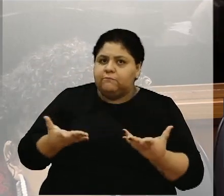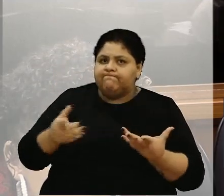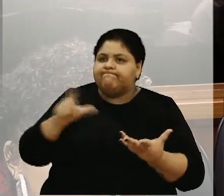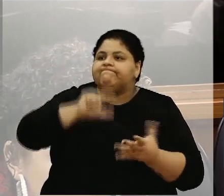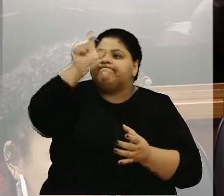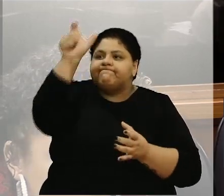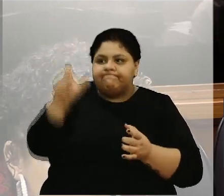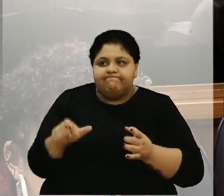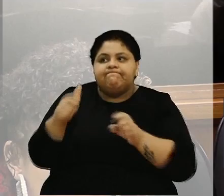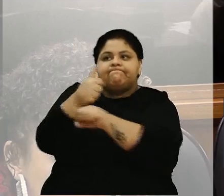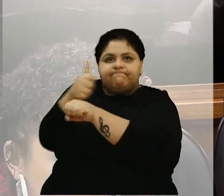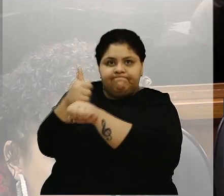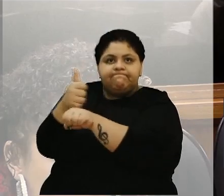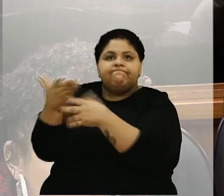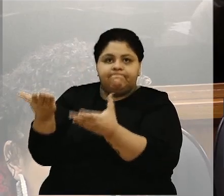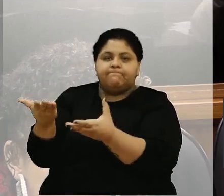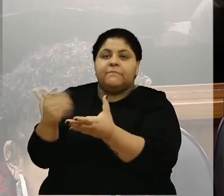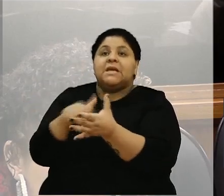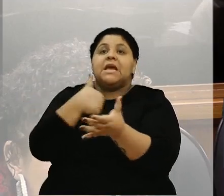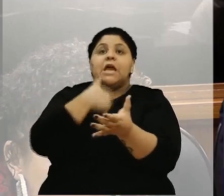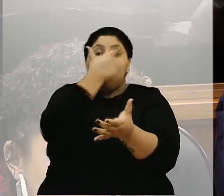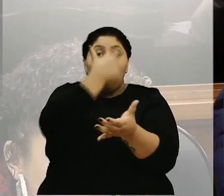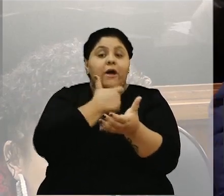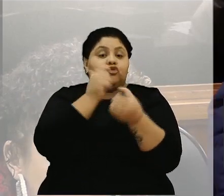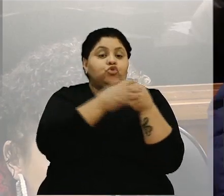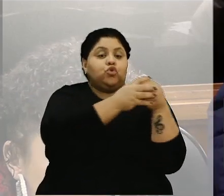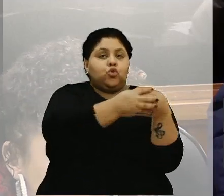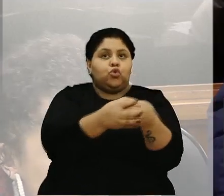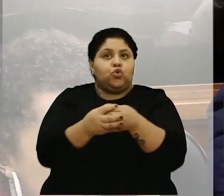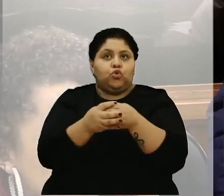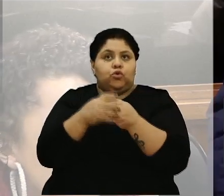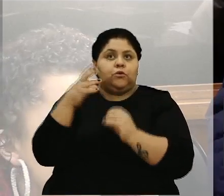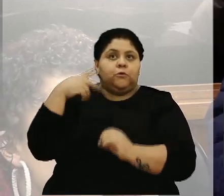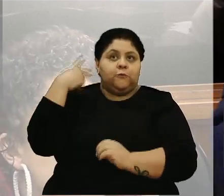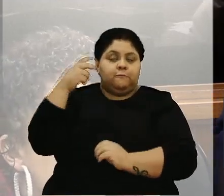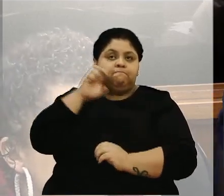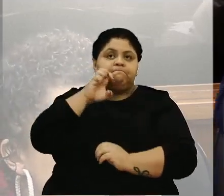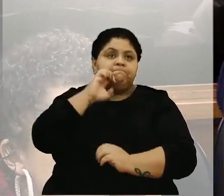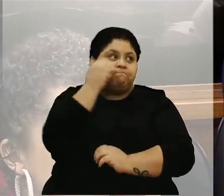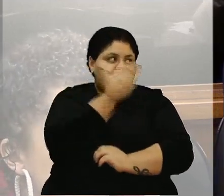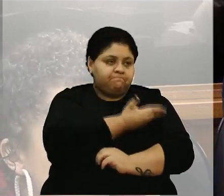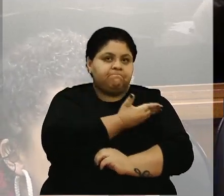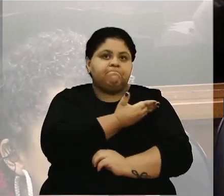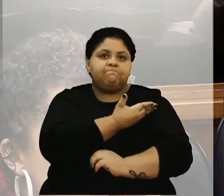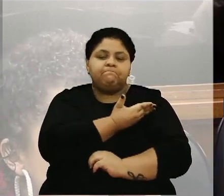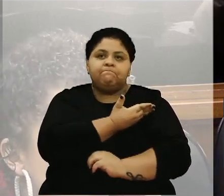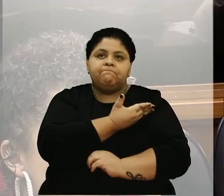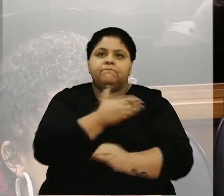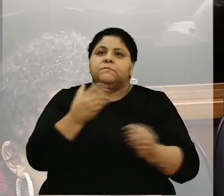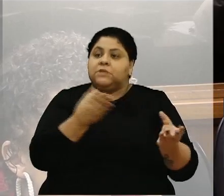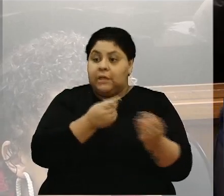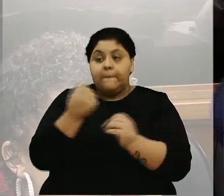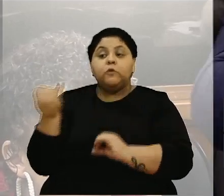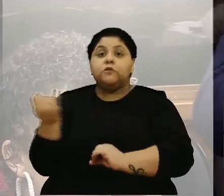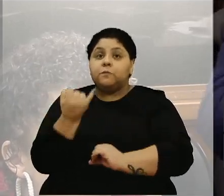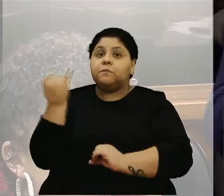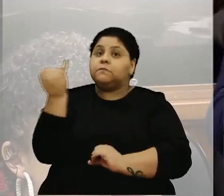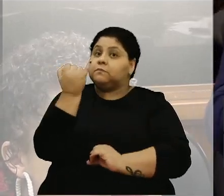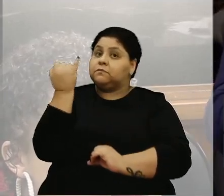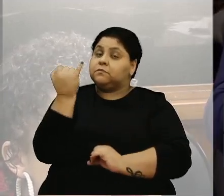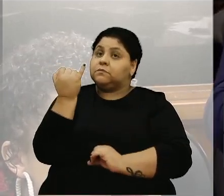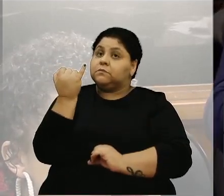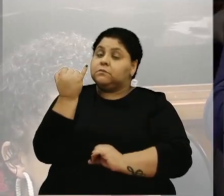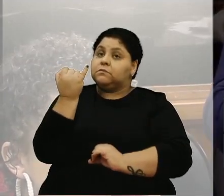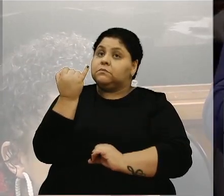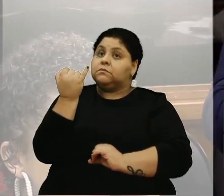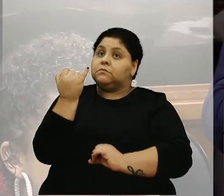pessoas, os profissionais. Então, eu acho que à frente, minha colega vereadora Estela, ela é muito importante daquilo que